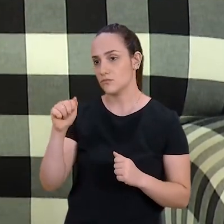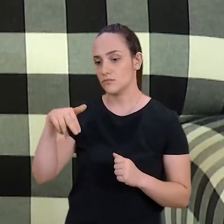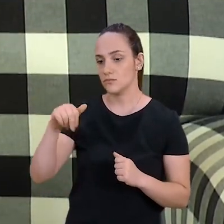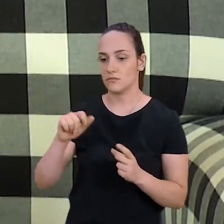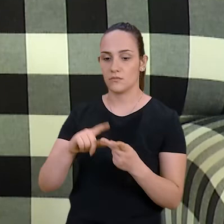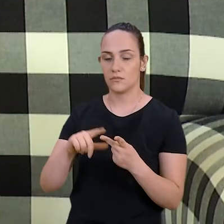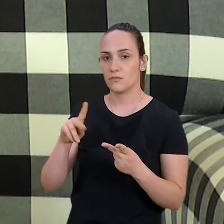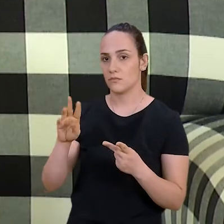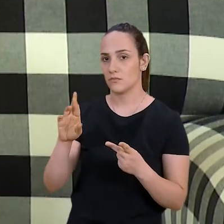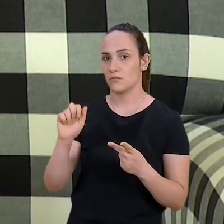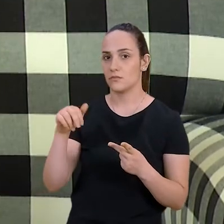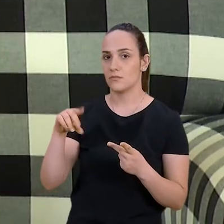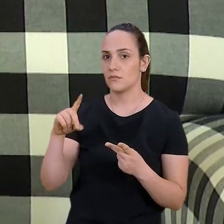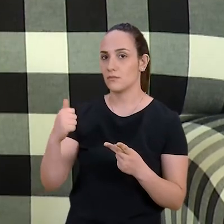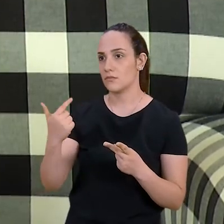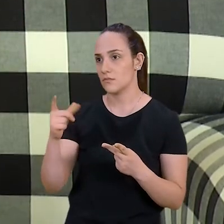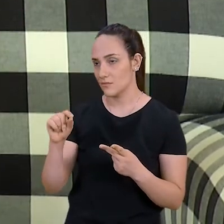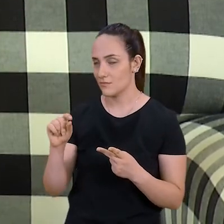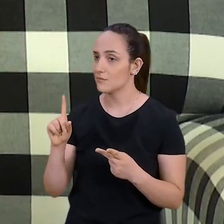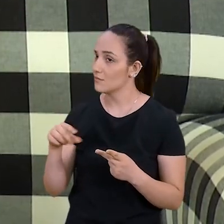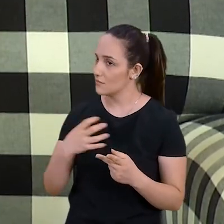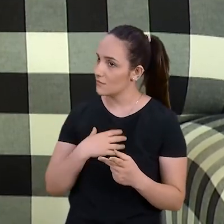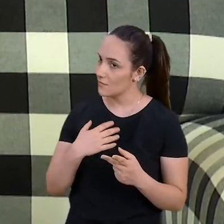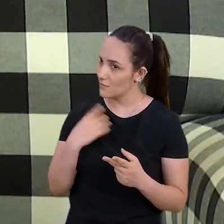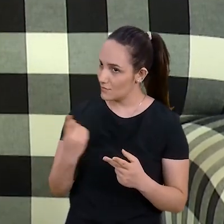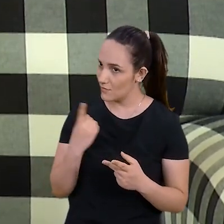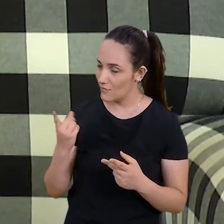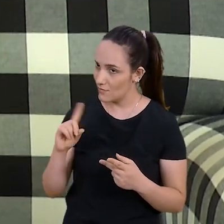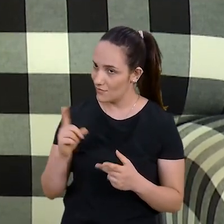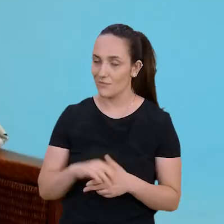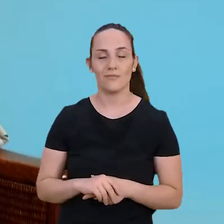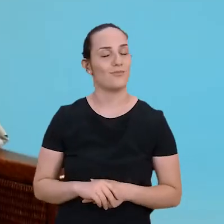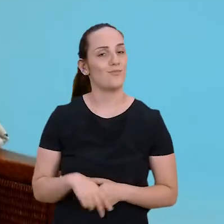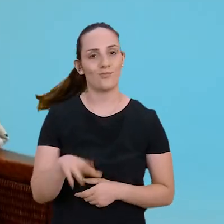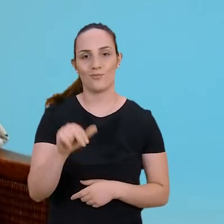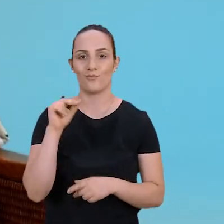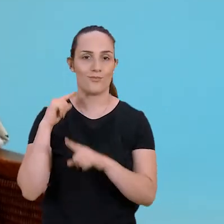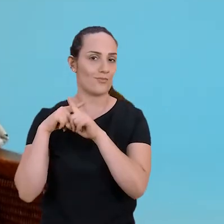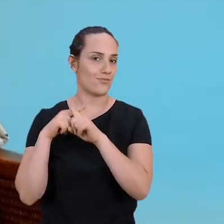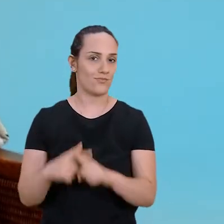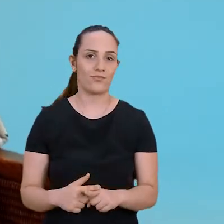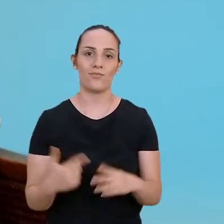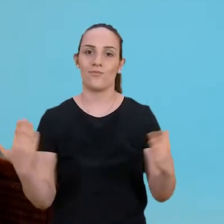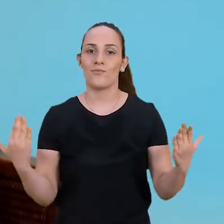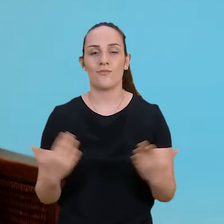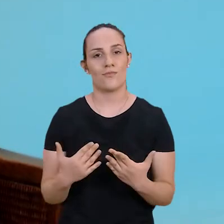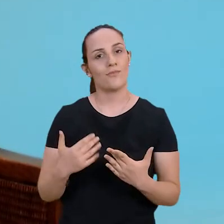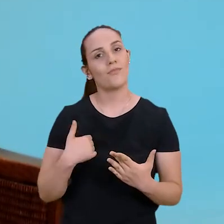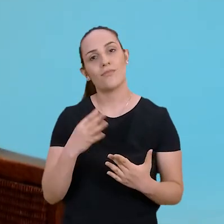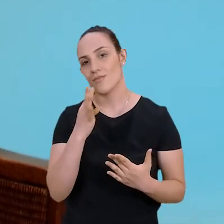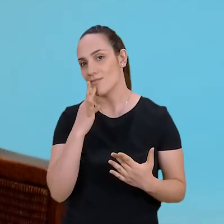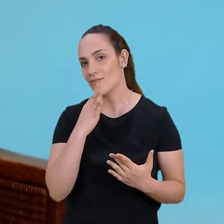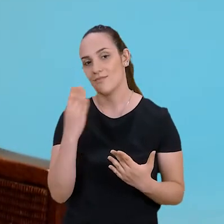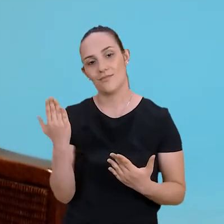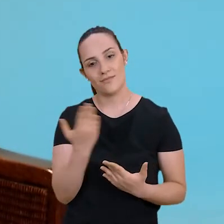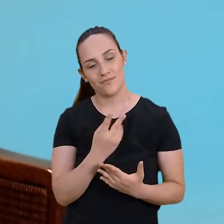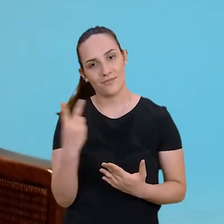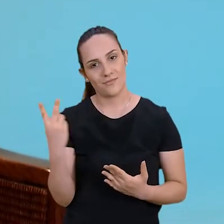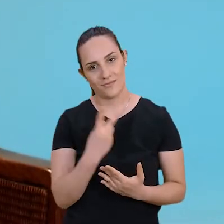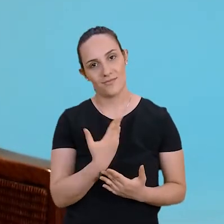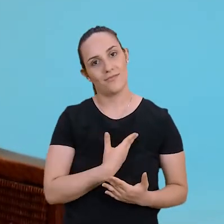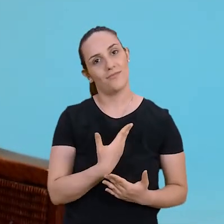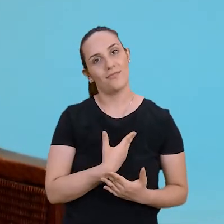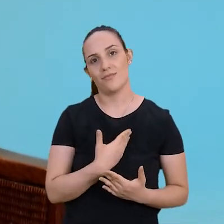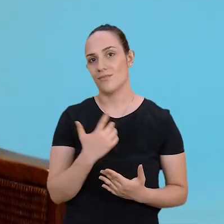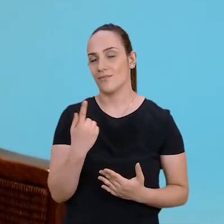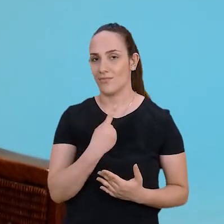Brandão nunca mais vai se sentir sozinha e desamparada. Não, nunca mais. Agora, conhecendo essa xará ainda, nós